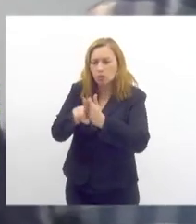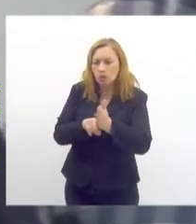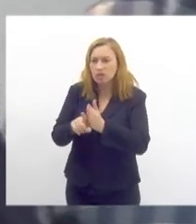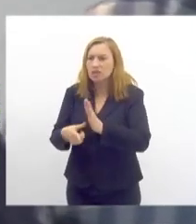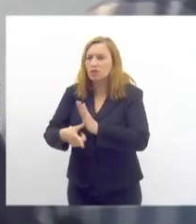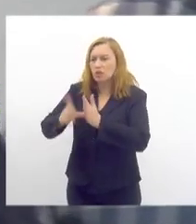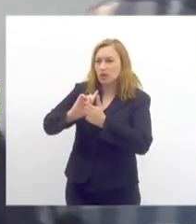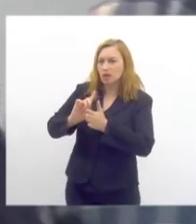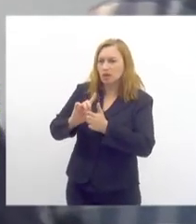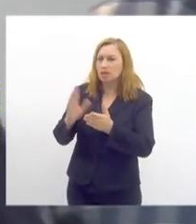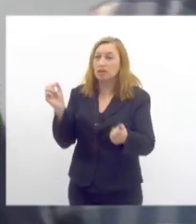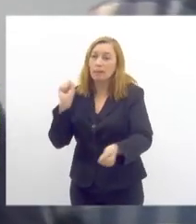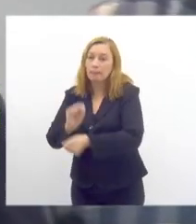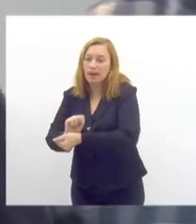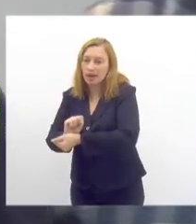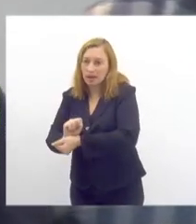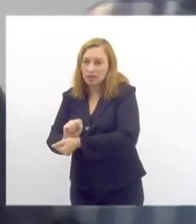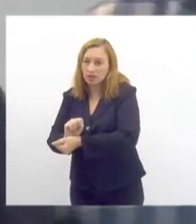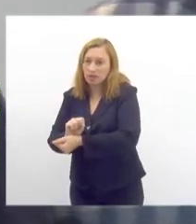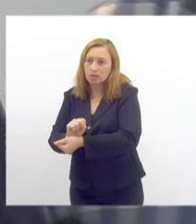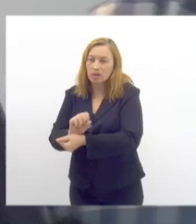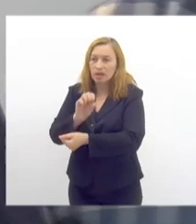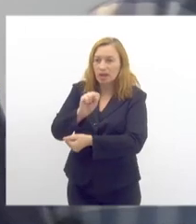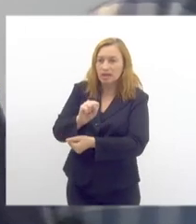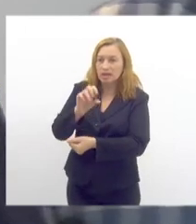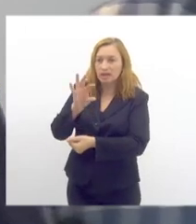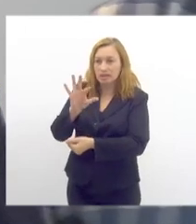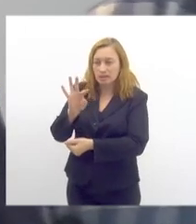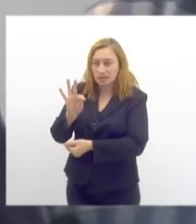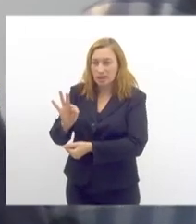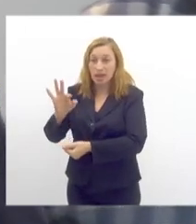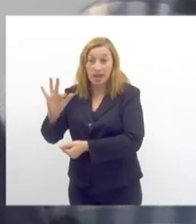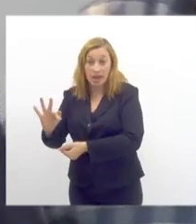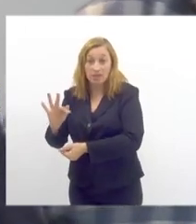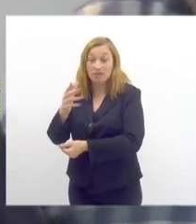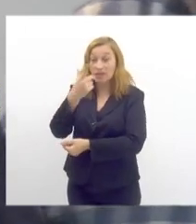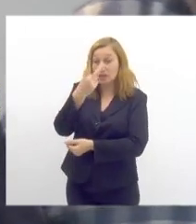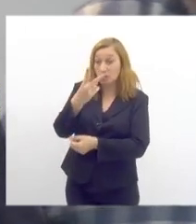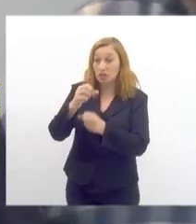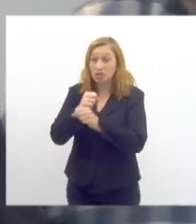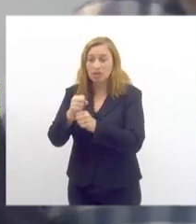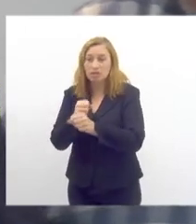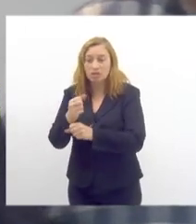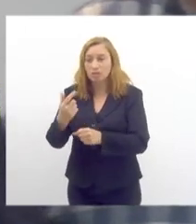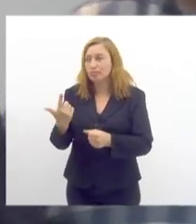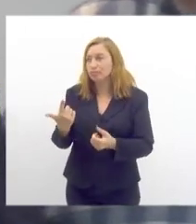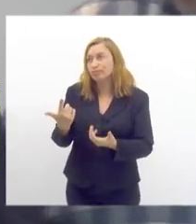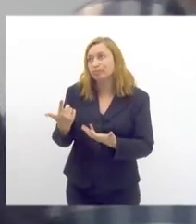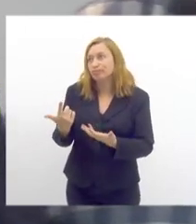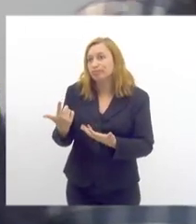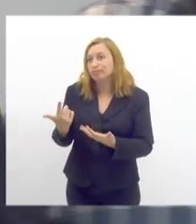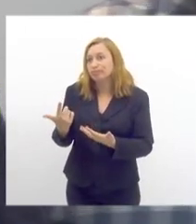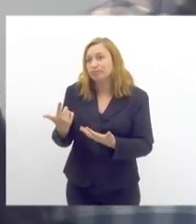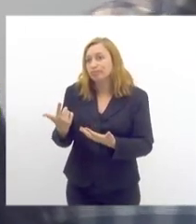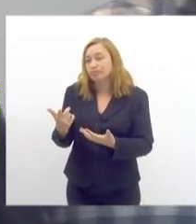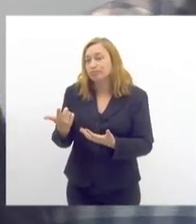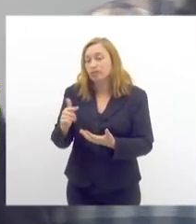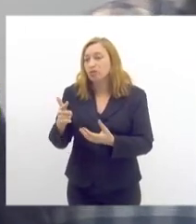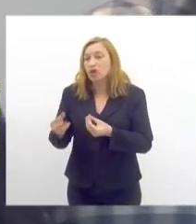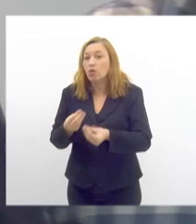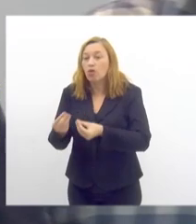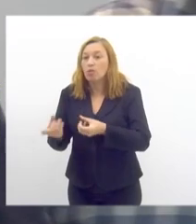antes, e esse processo está parado no STF já há 2 anos. Então, muito provavelmente, nós não vamos contar com essa volta da